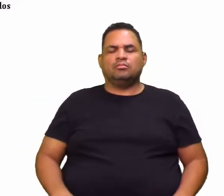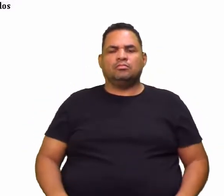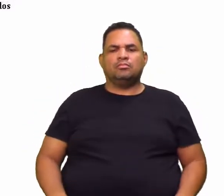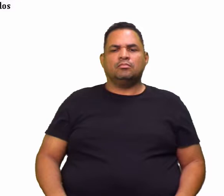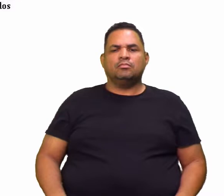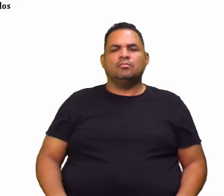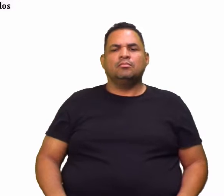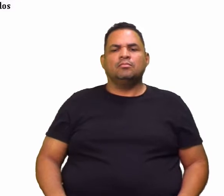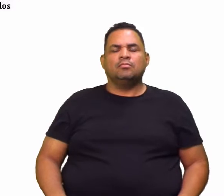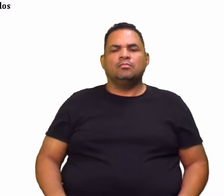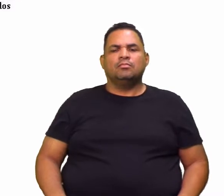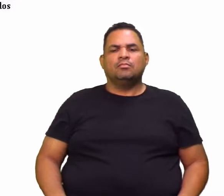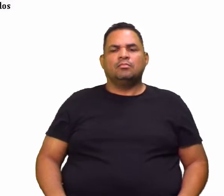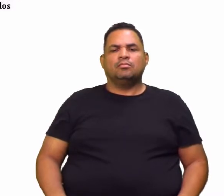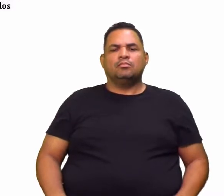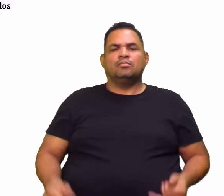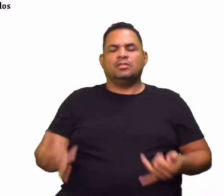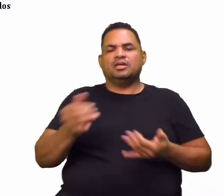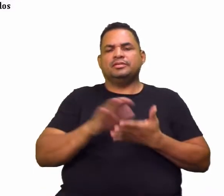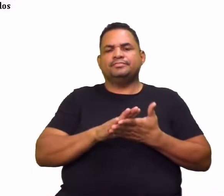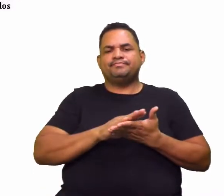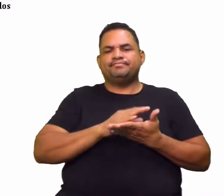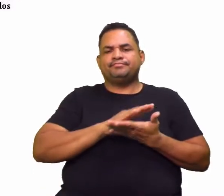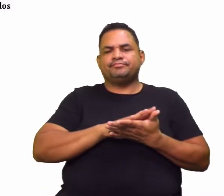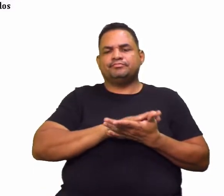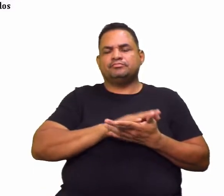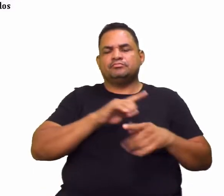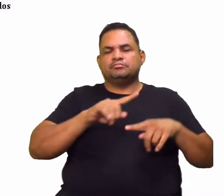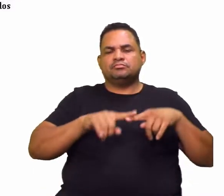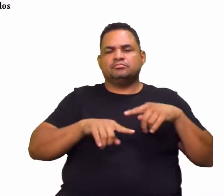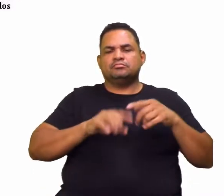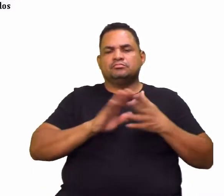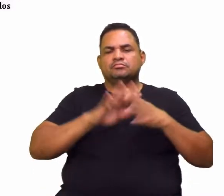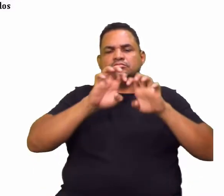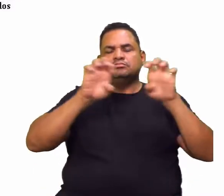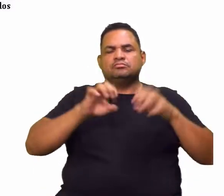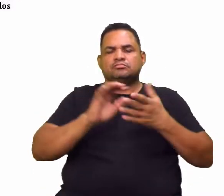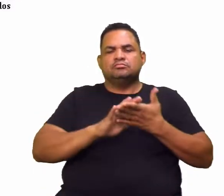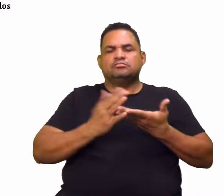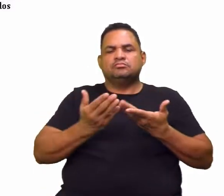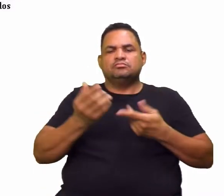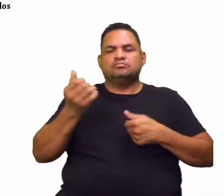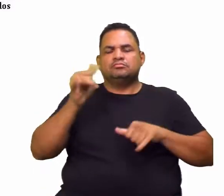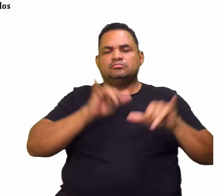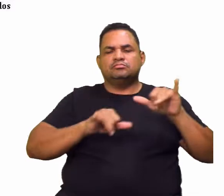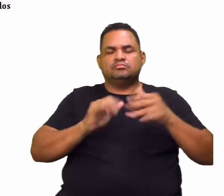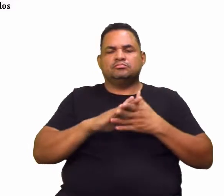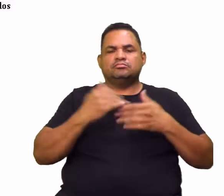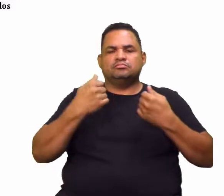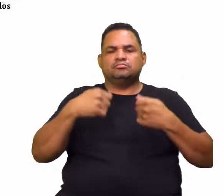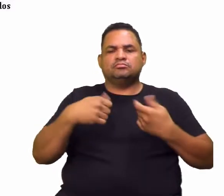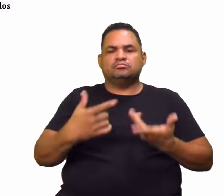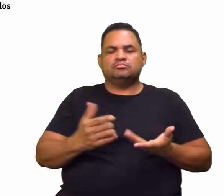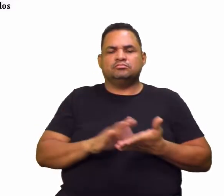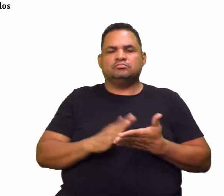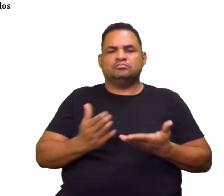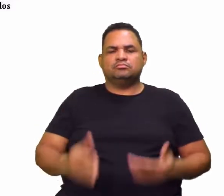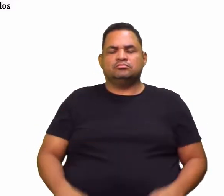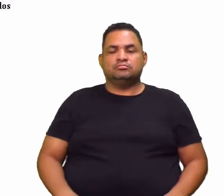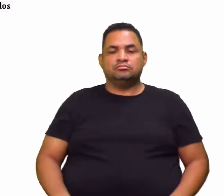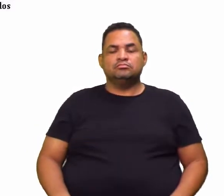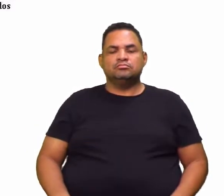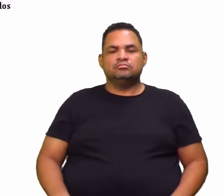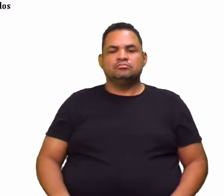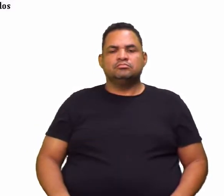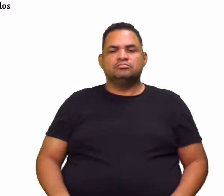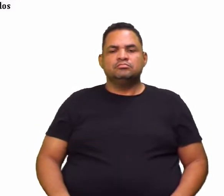tem uma outra composição química esse dedinho. Depois ele vai se desfazer para poder o indivíduo continuar com as 4 patinhas, tá?